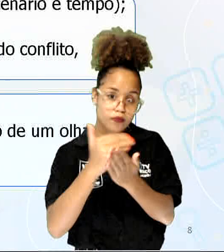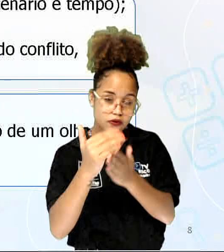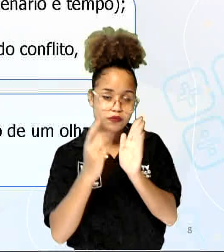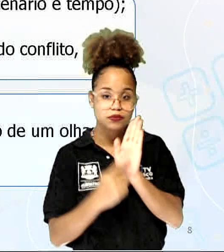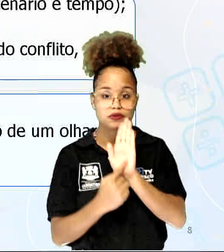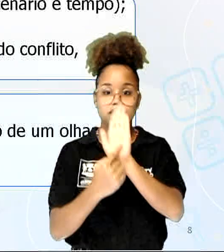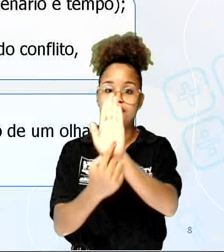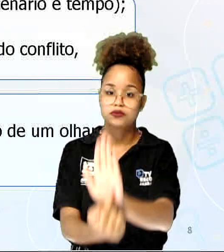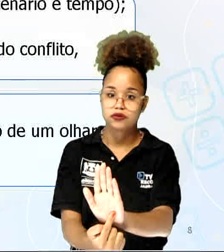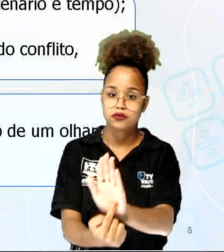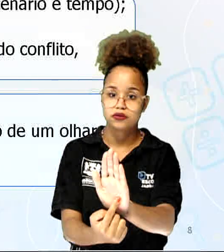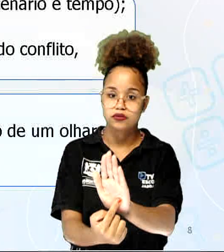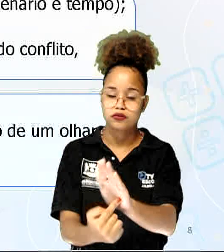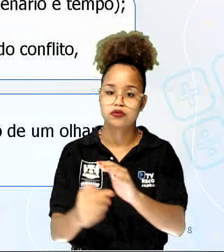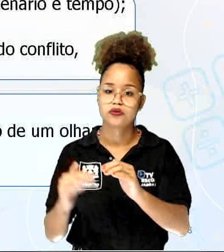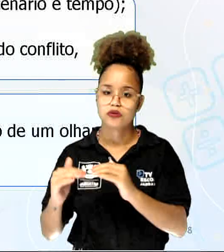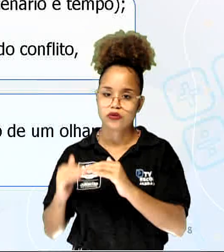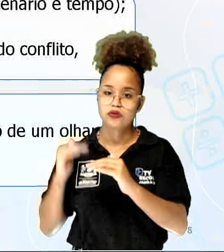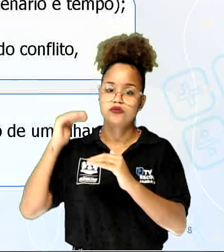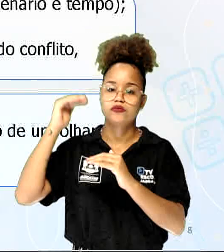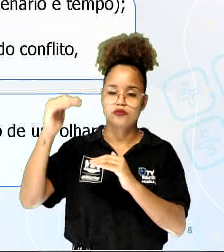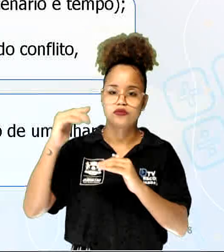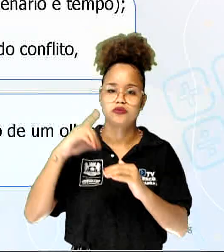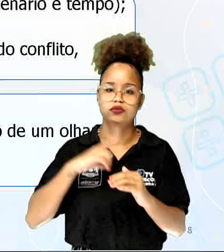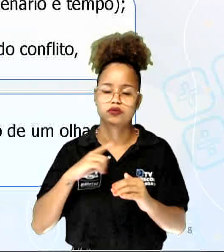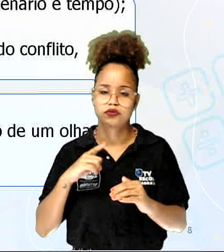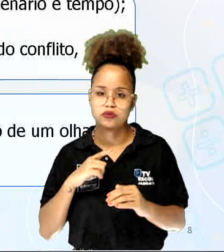o desenvolvimento, que tem um conflito, há uma